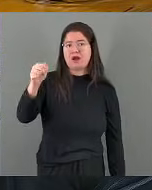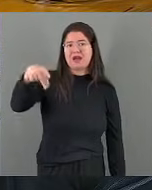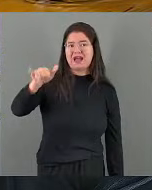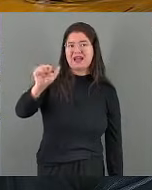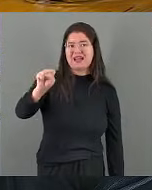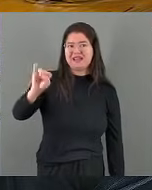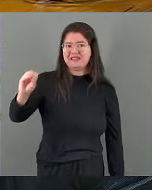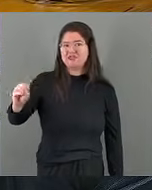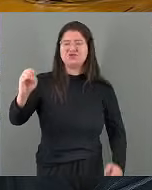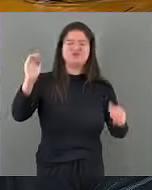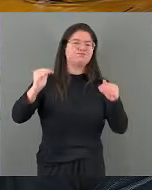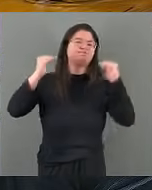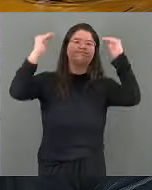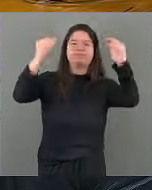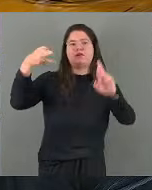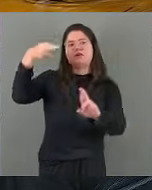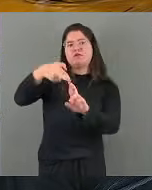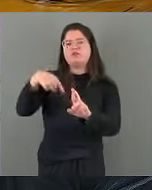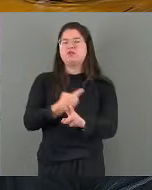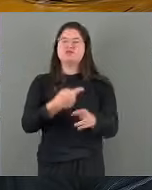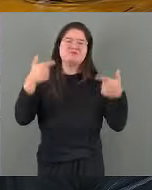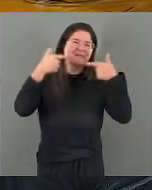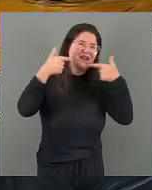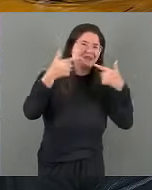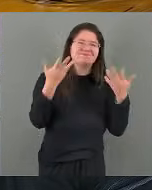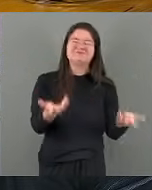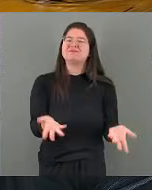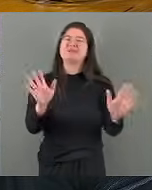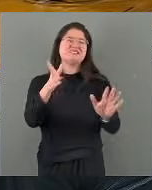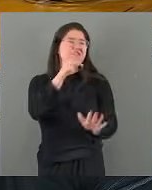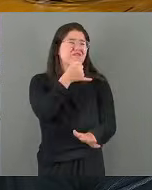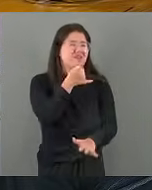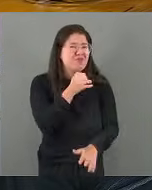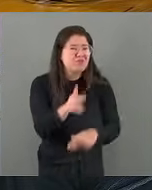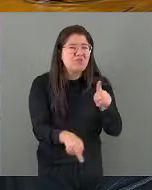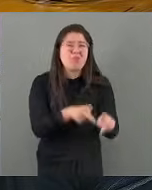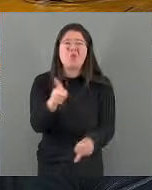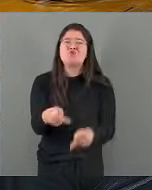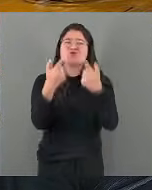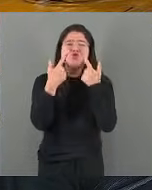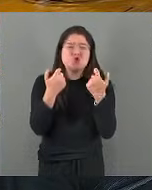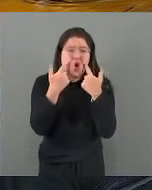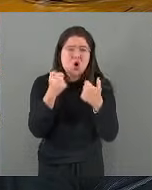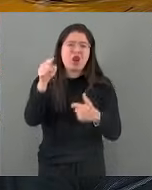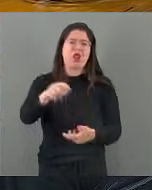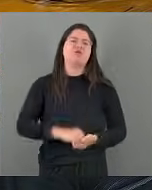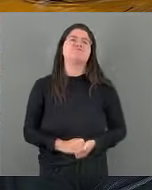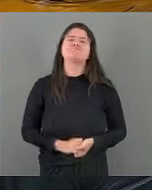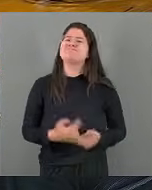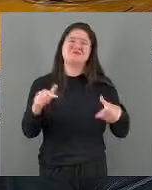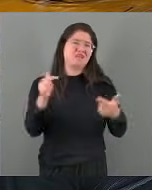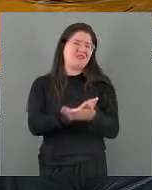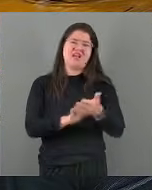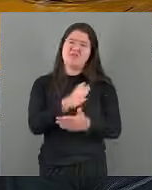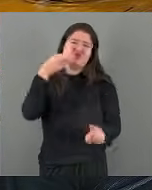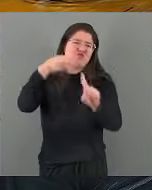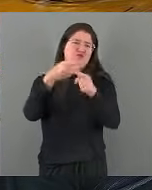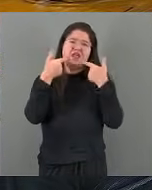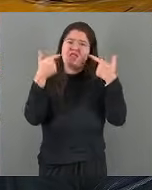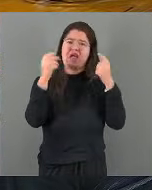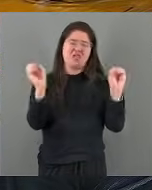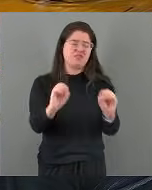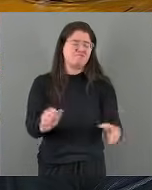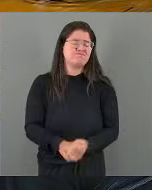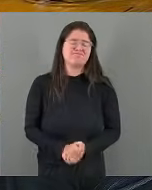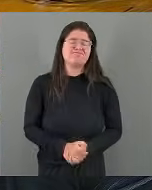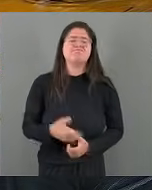Grande Chico Anísio, uma referência do nosso humor. Infelizmente lá o povo está chorando muito. Não tem nada para rir. Nós estamos vendo